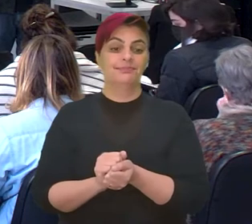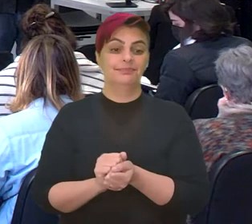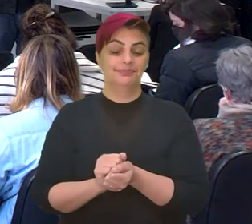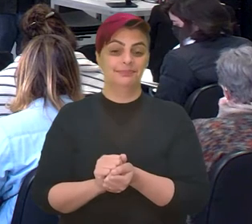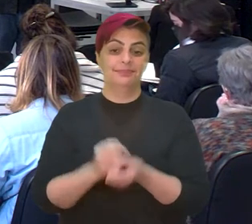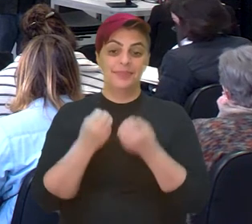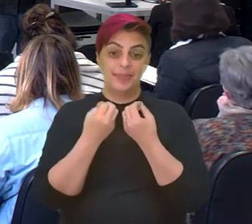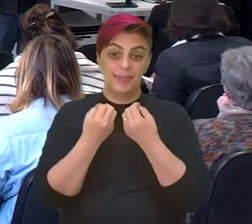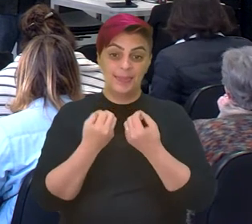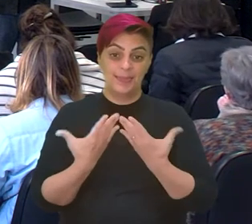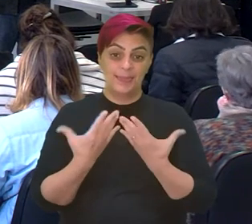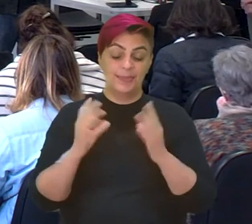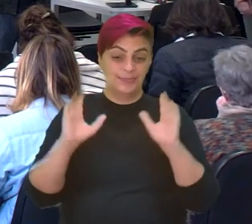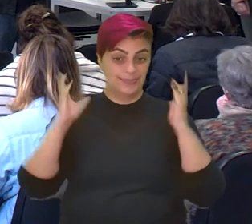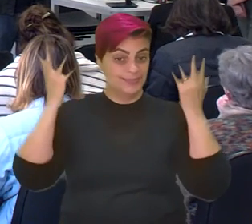bom seminário para nós.